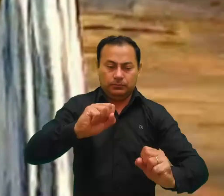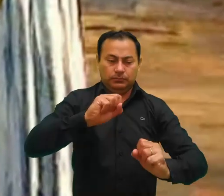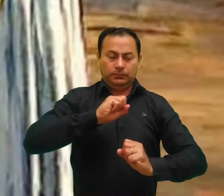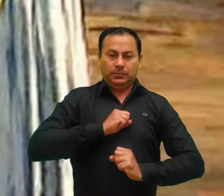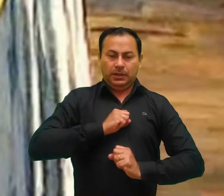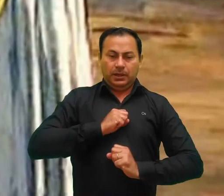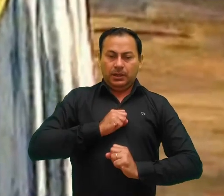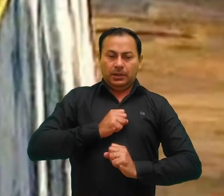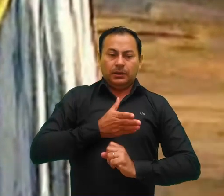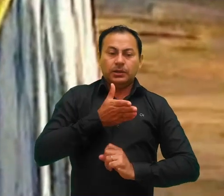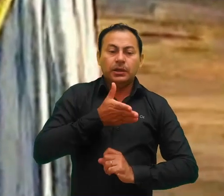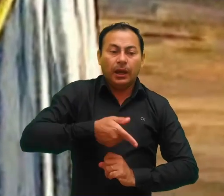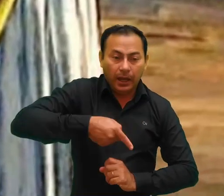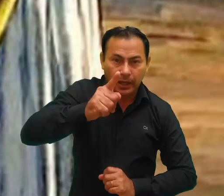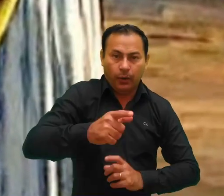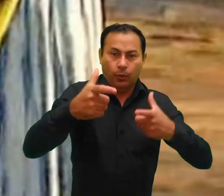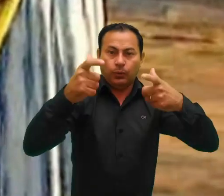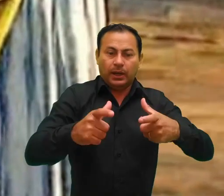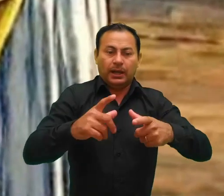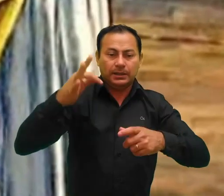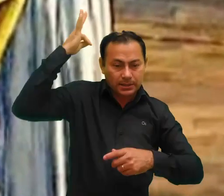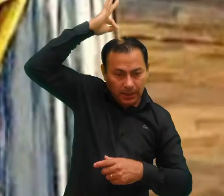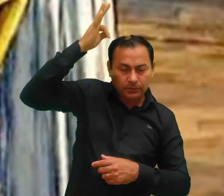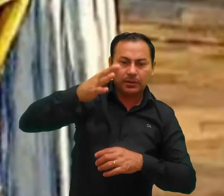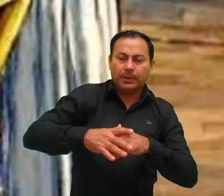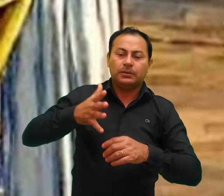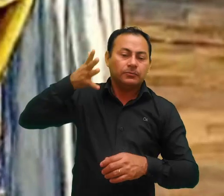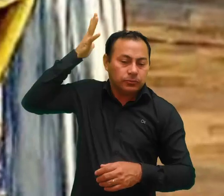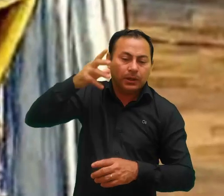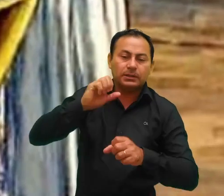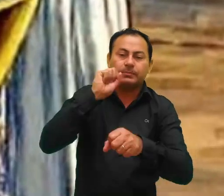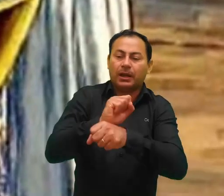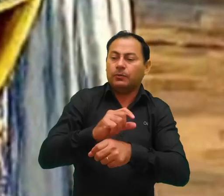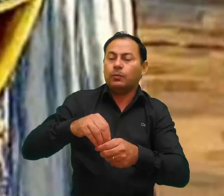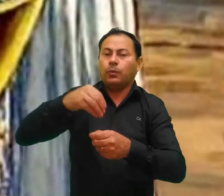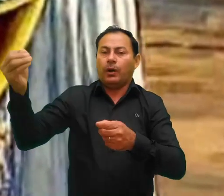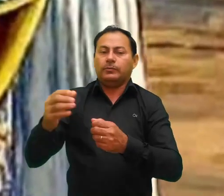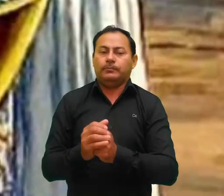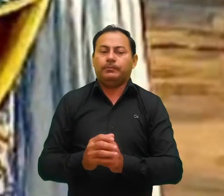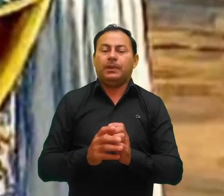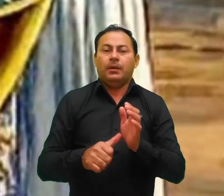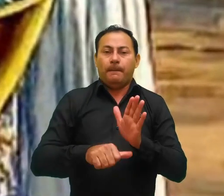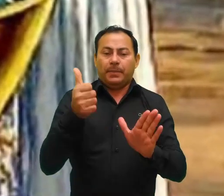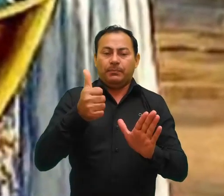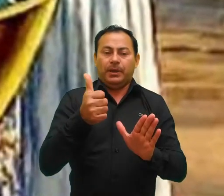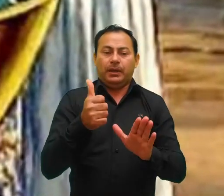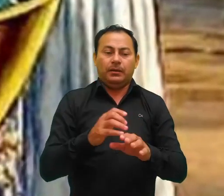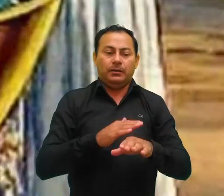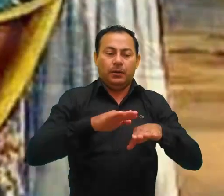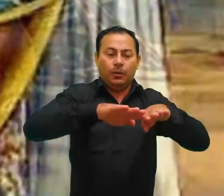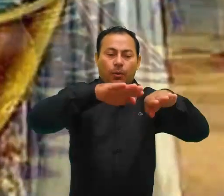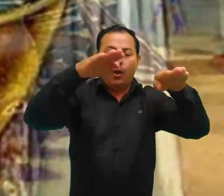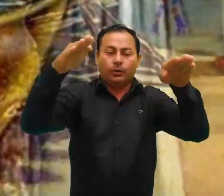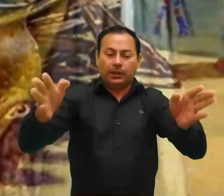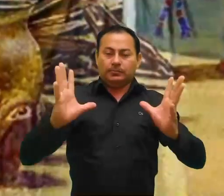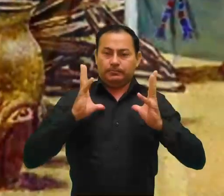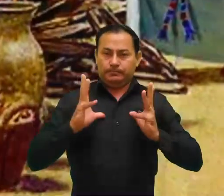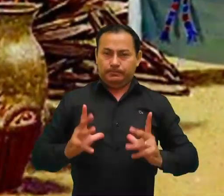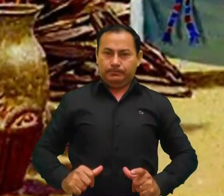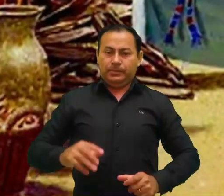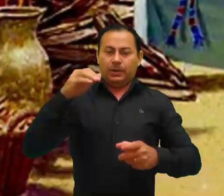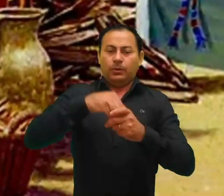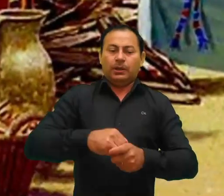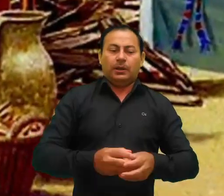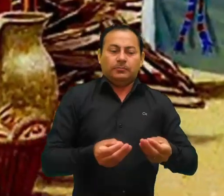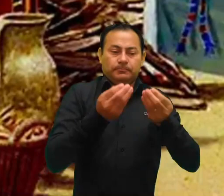o sacerdote ia para o lugar santo, enquanto o pecador esperava do lado de fora, ele passava primeiro pelo altar da purificação,